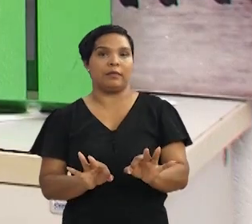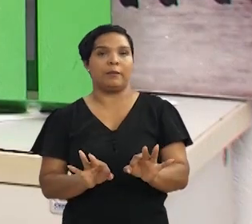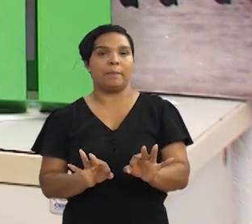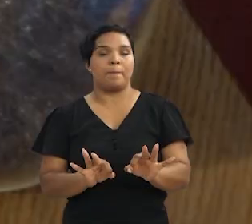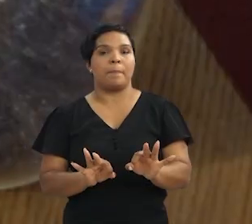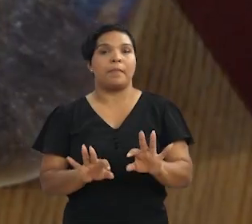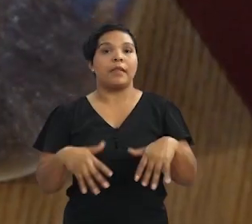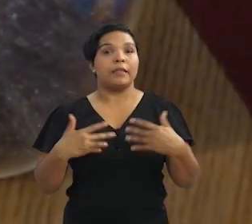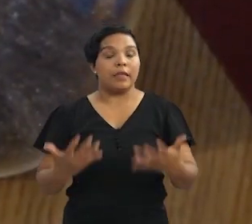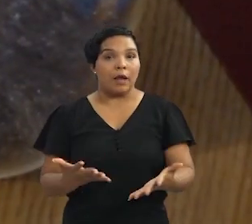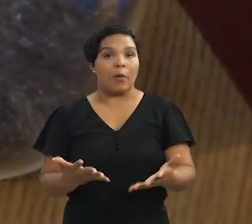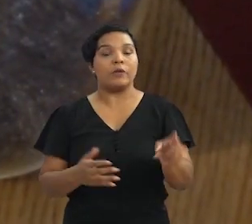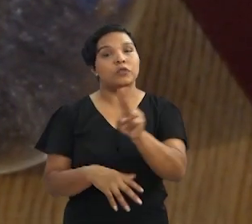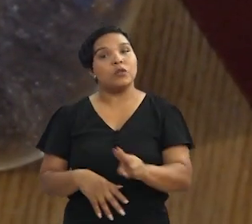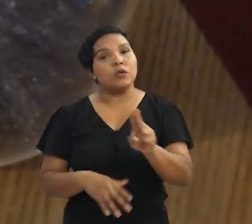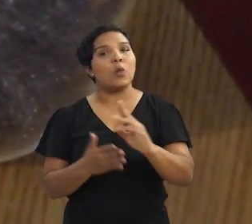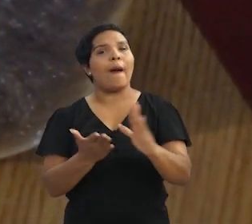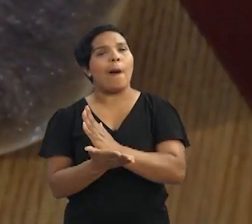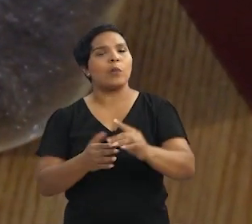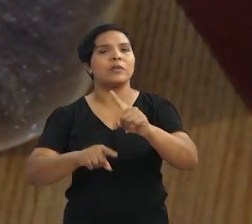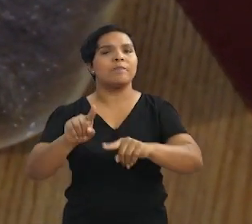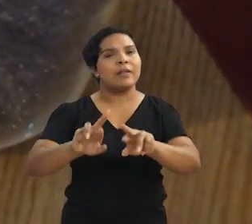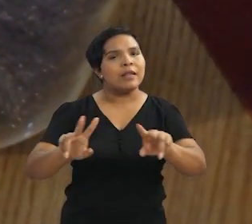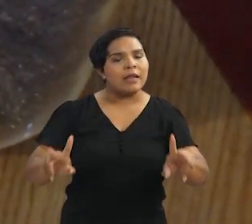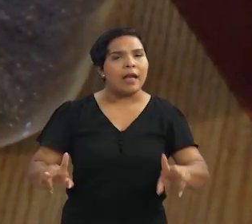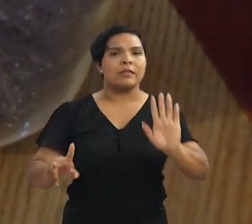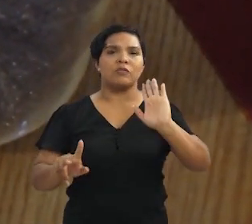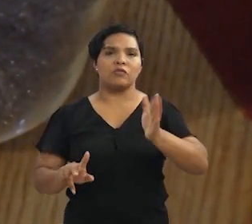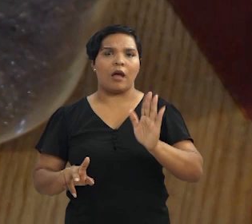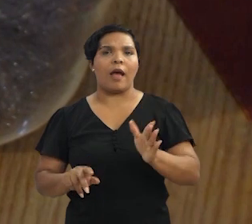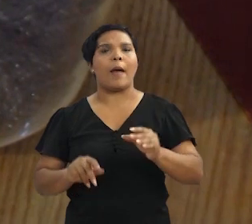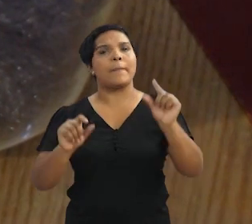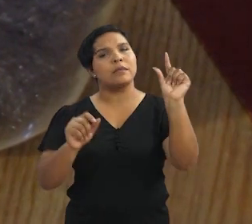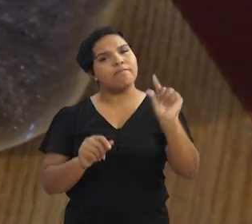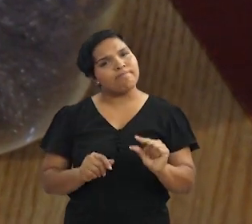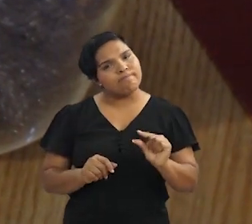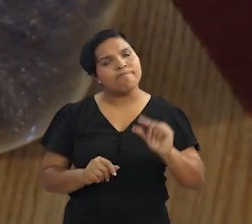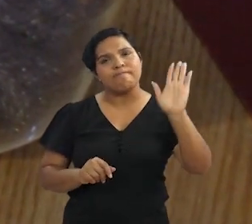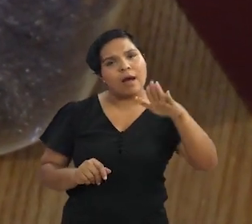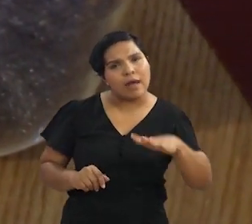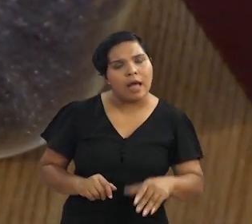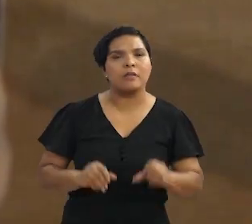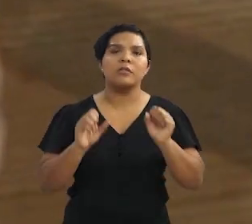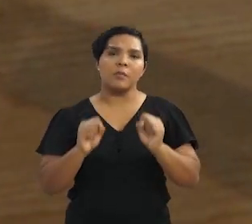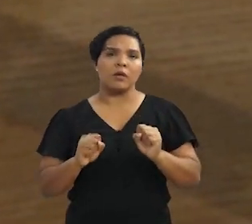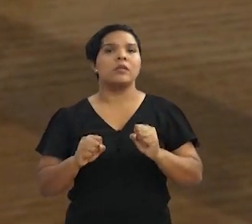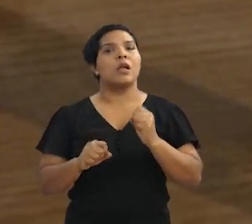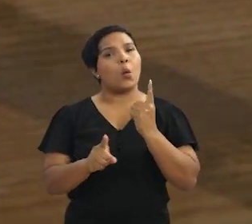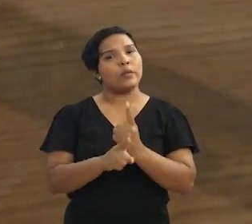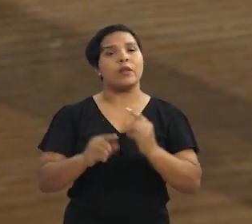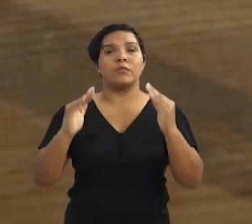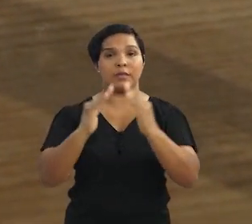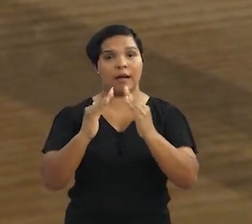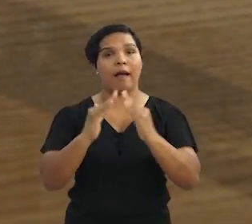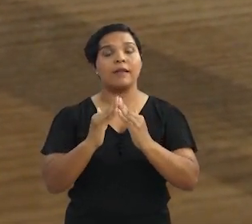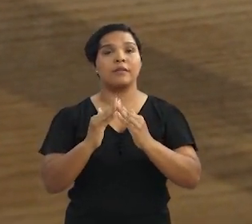correta. Então, a gente utilizou alguns materiais mais baratos e que podem ser encontrados